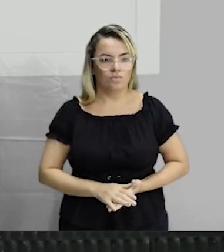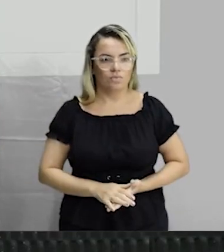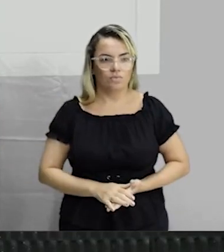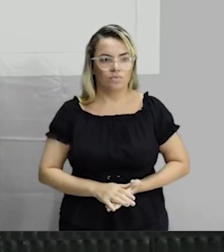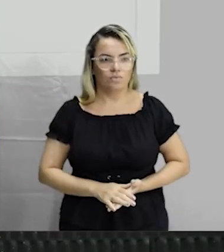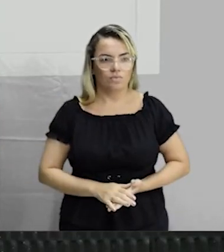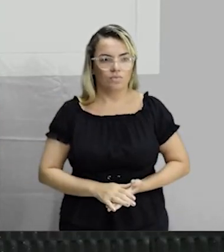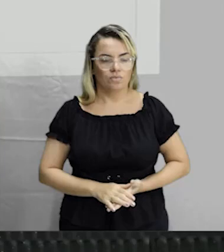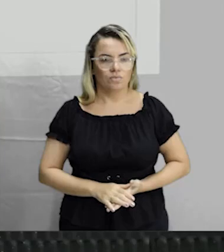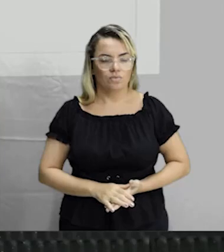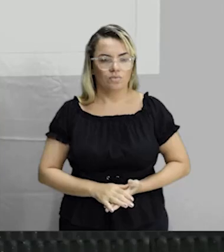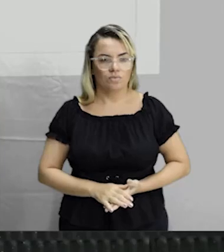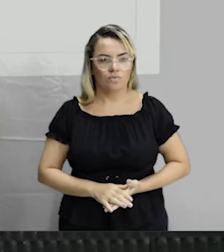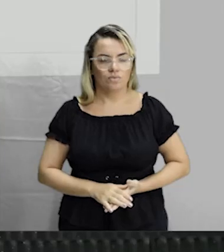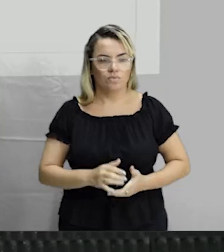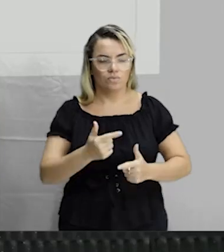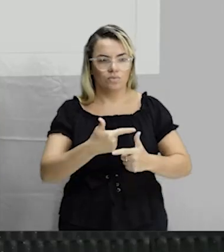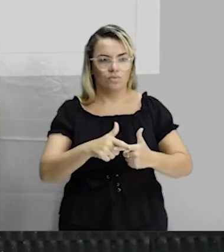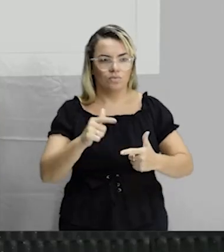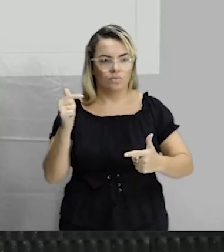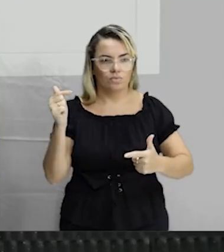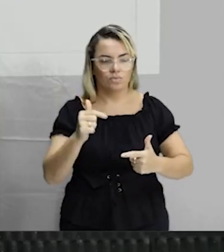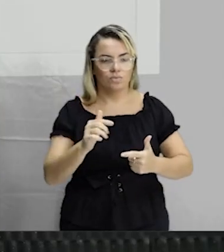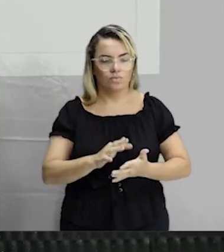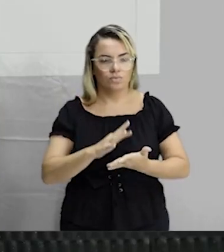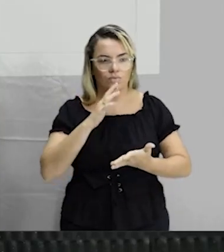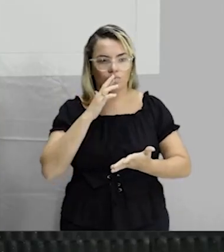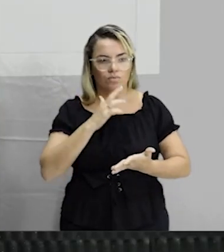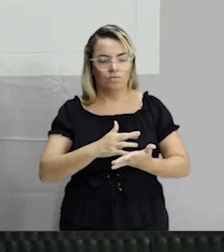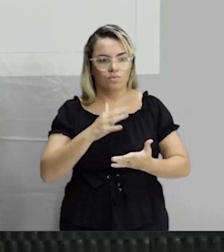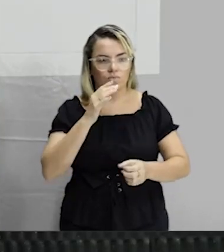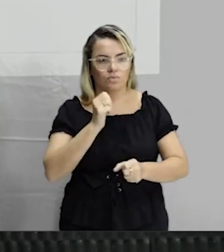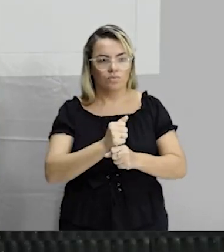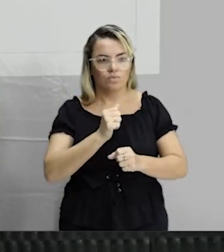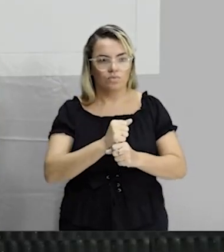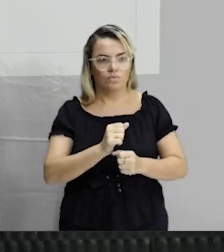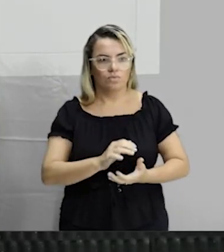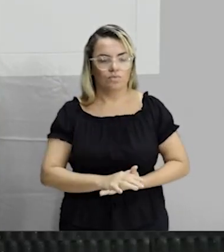Tá? Vamos realizar essa divisão. Dividindo, isso aqui vai dar